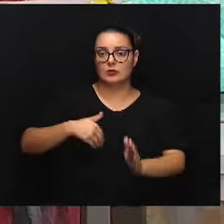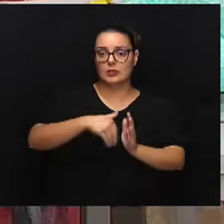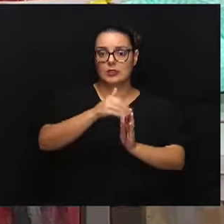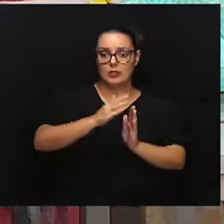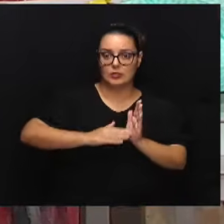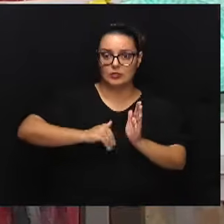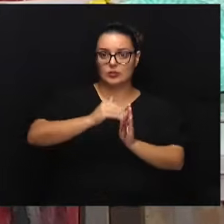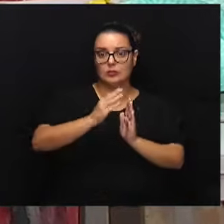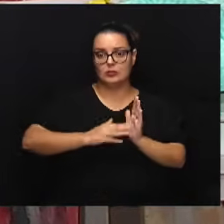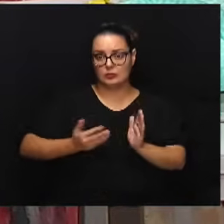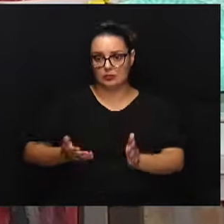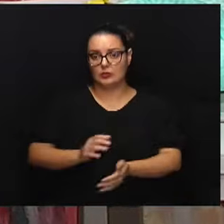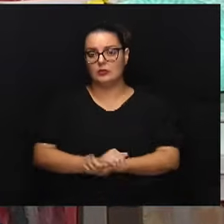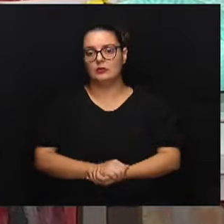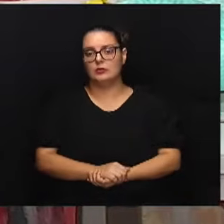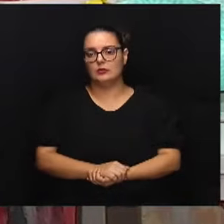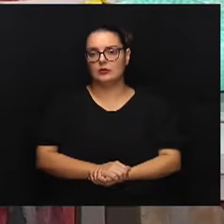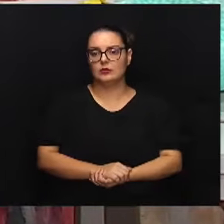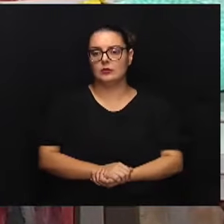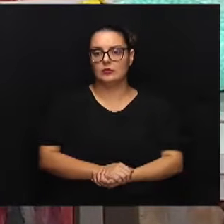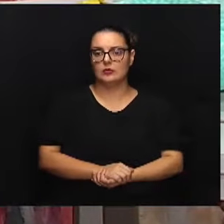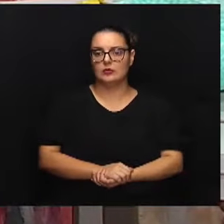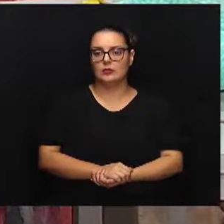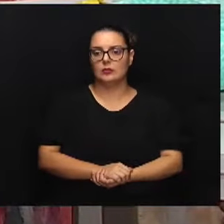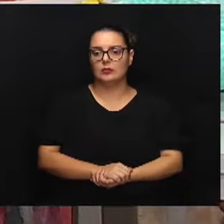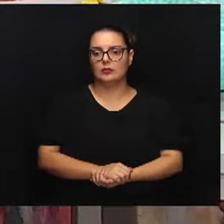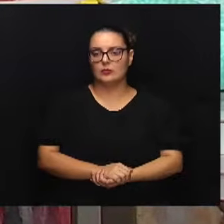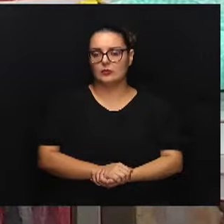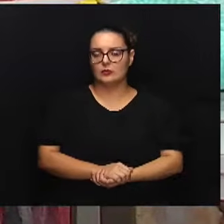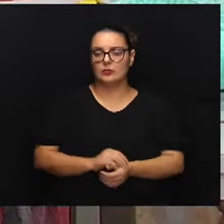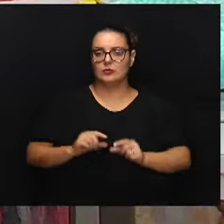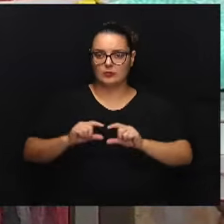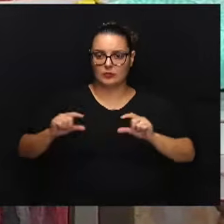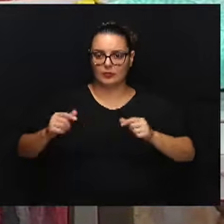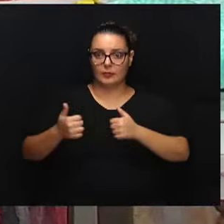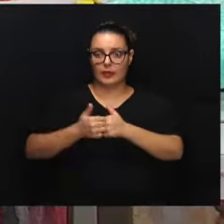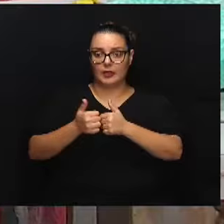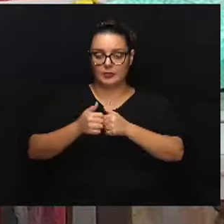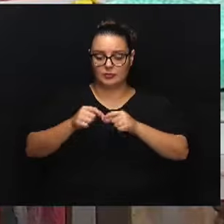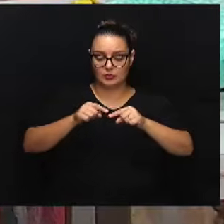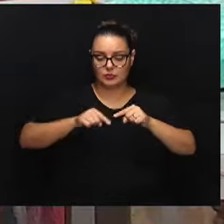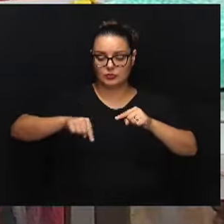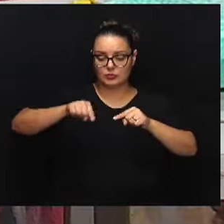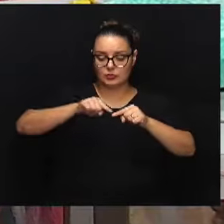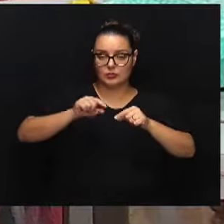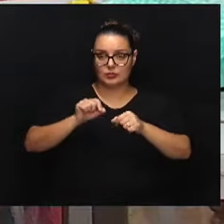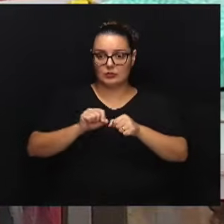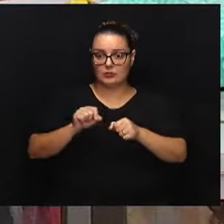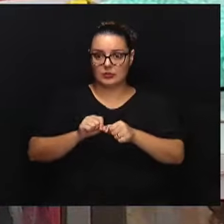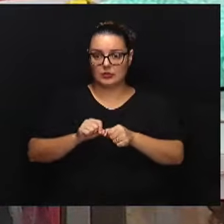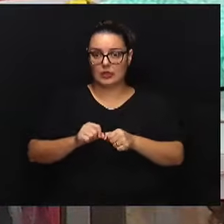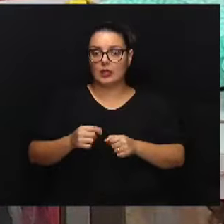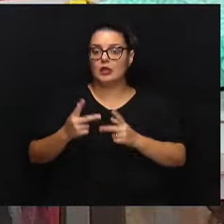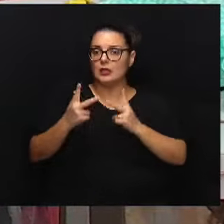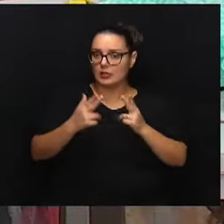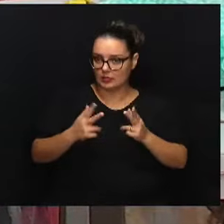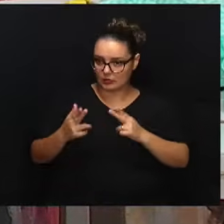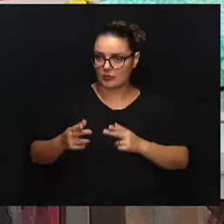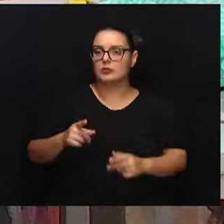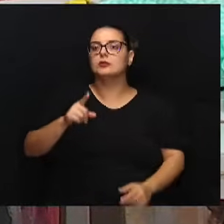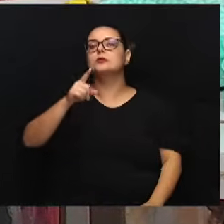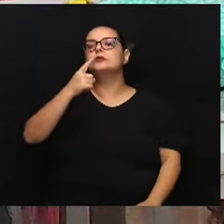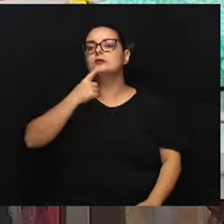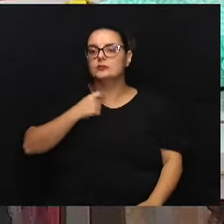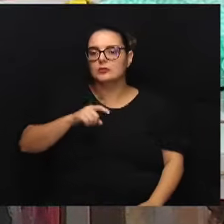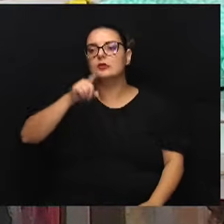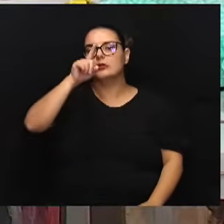vai retocando e tudo mais. Chegando a esse ponto do círculo que eu fiz, usando a mesma esponja, que já está com amarelo, já está